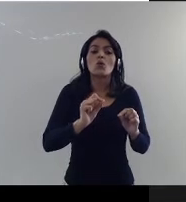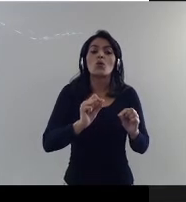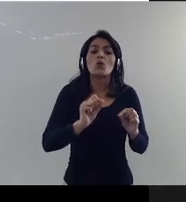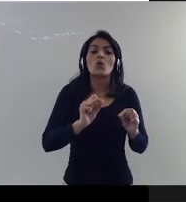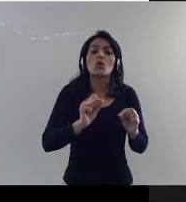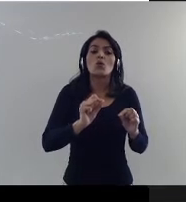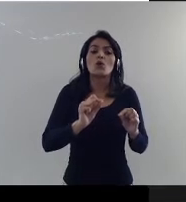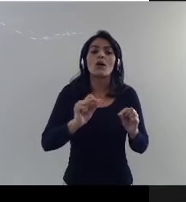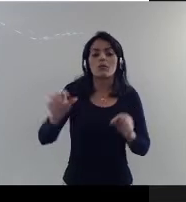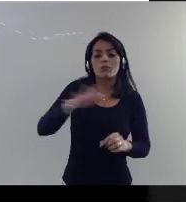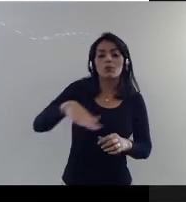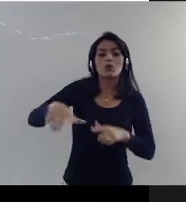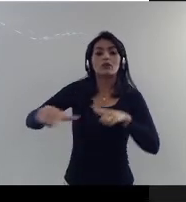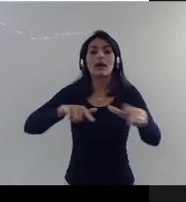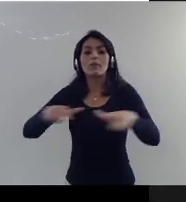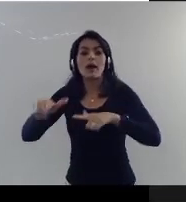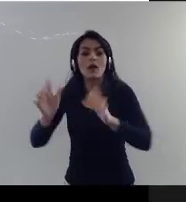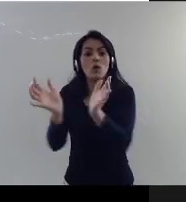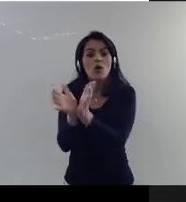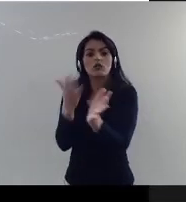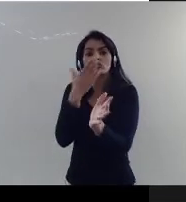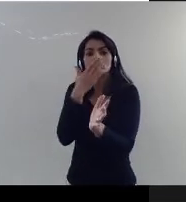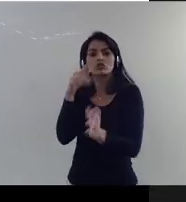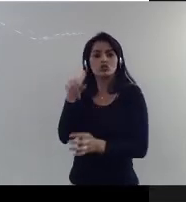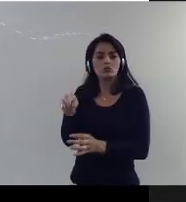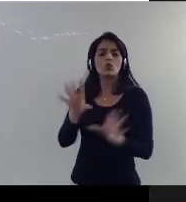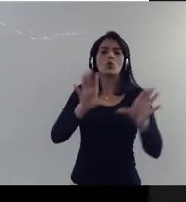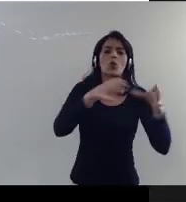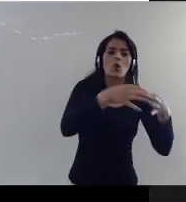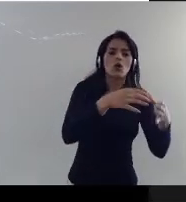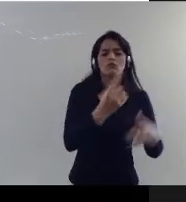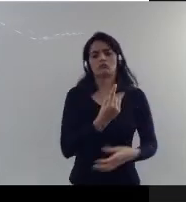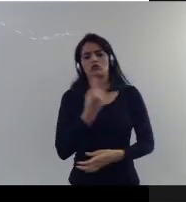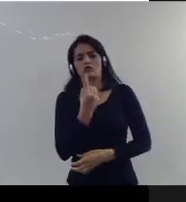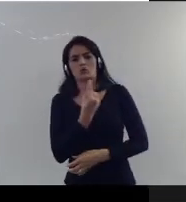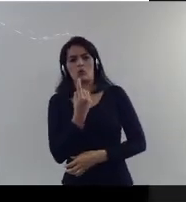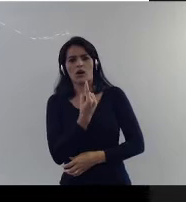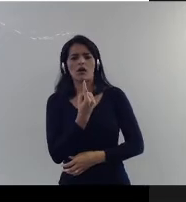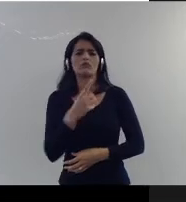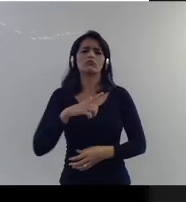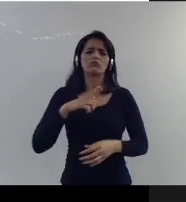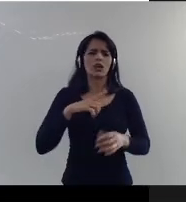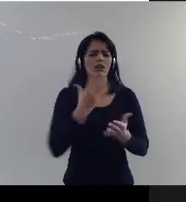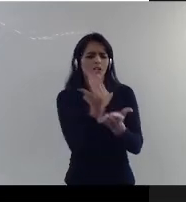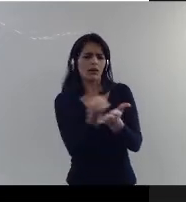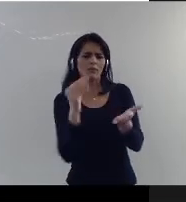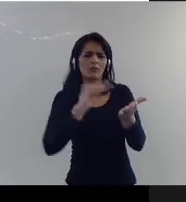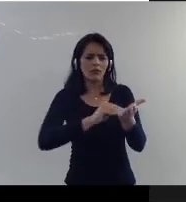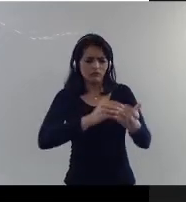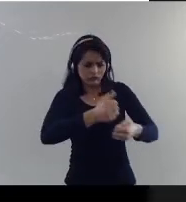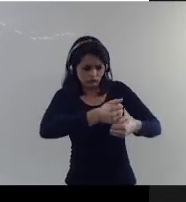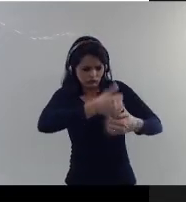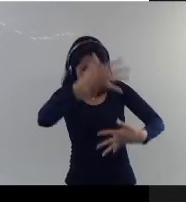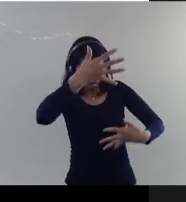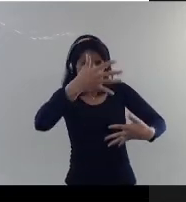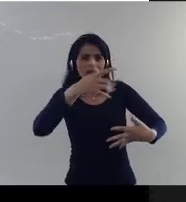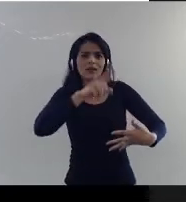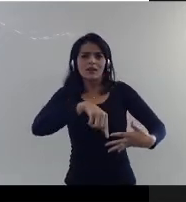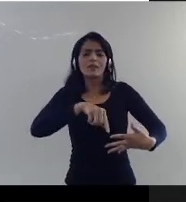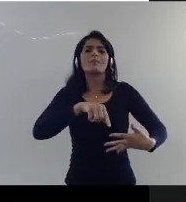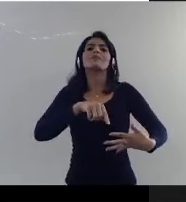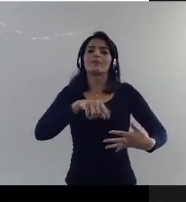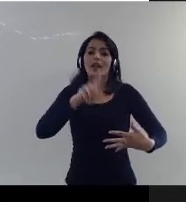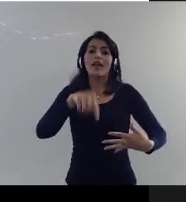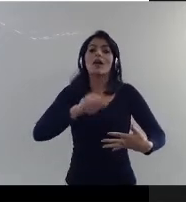por atividade econômica, né? O que é coletivo, o que é individual. Então, esse trabalho aqui mostra um pouco esse conceito do